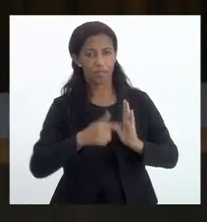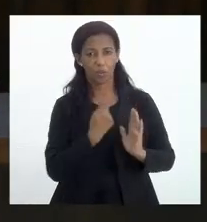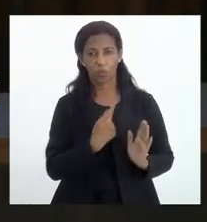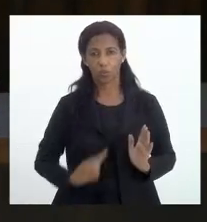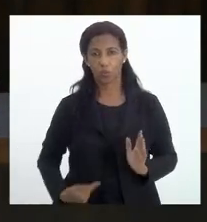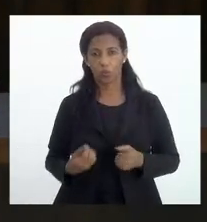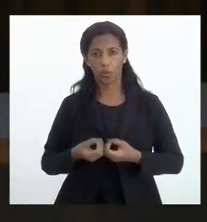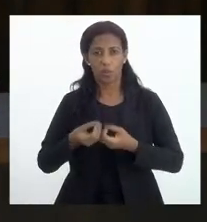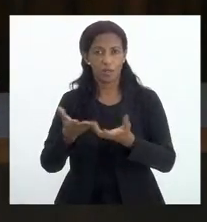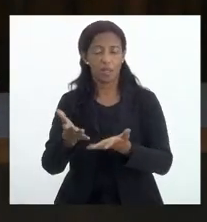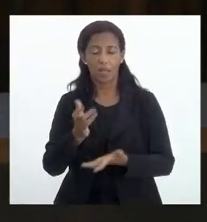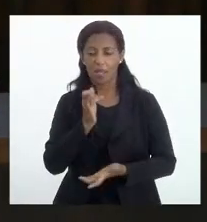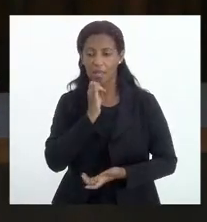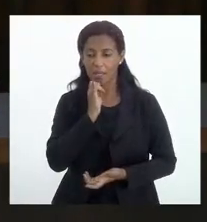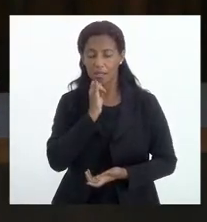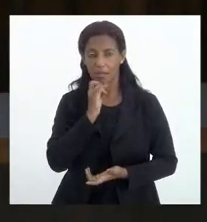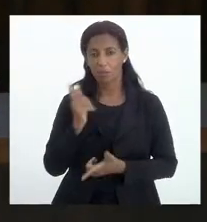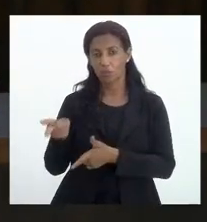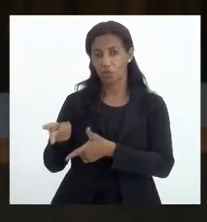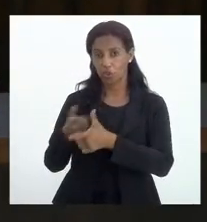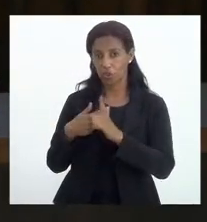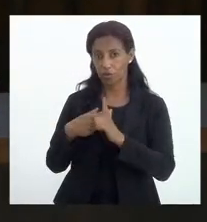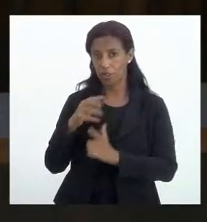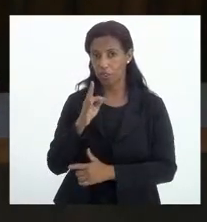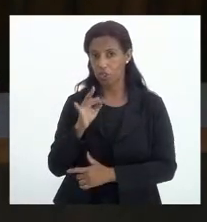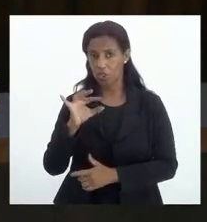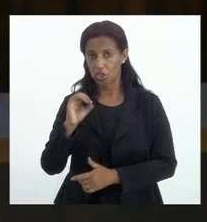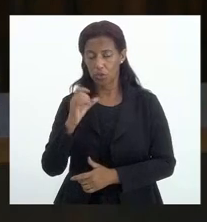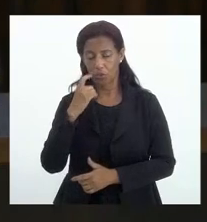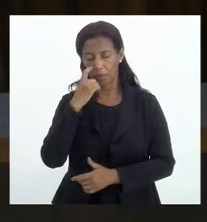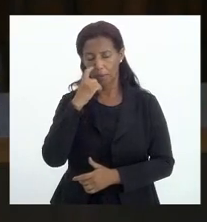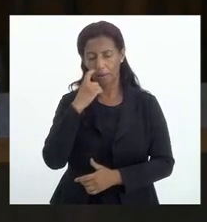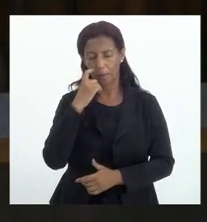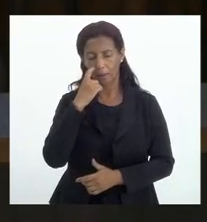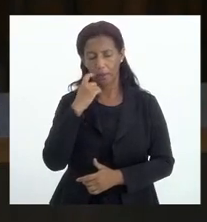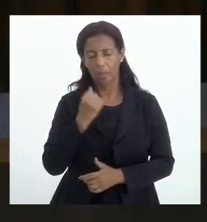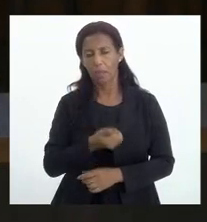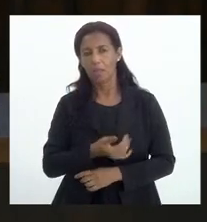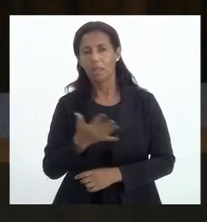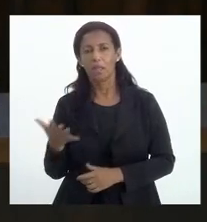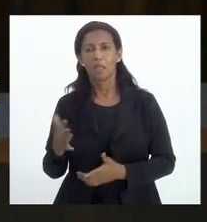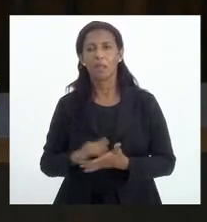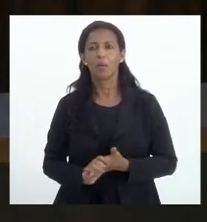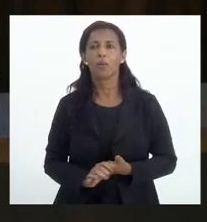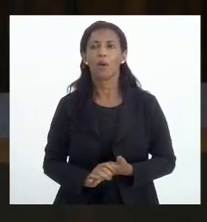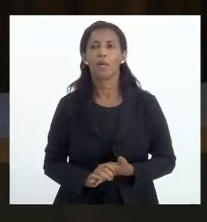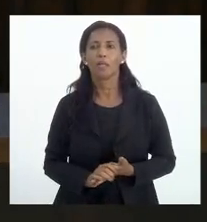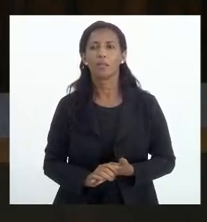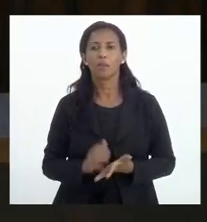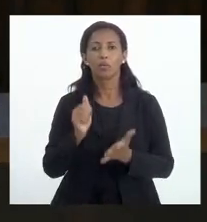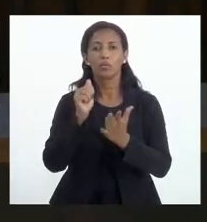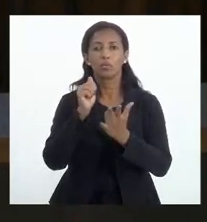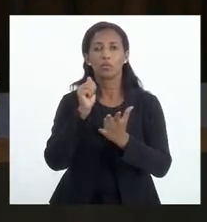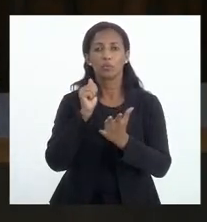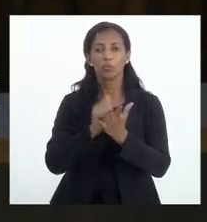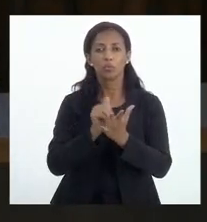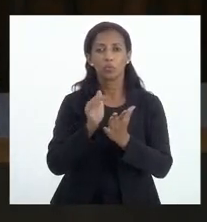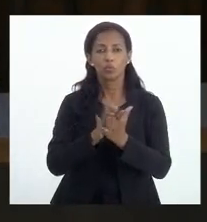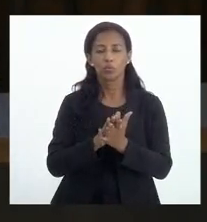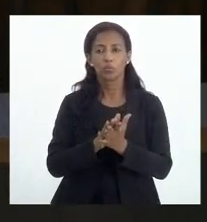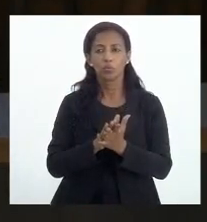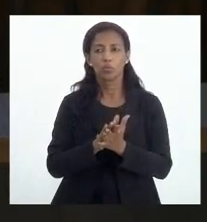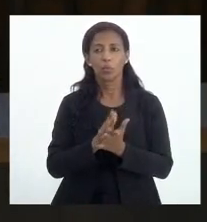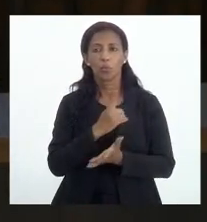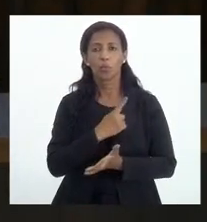governo lançar, por exemplo, títulos da dívida, e quais são as sanções e vedações para